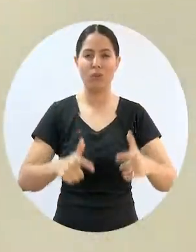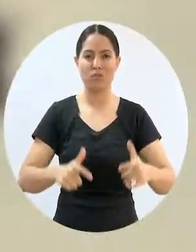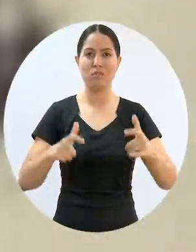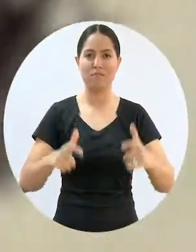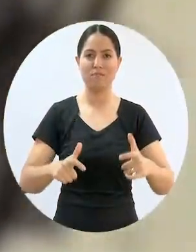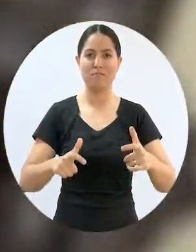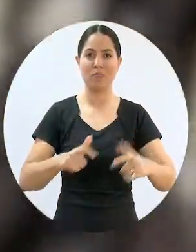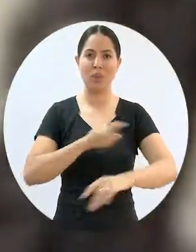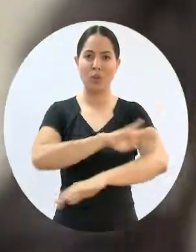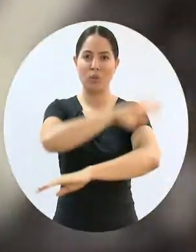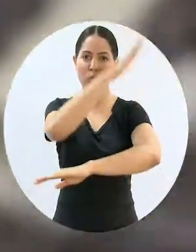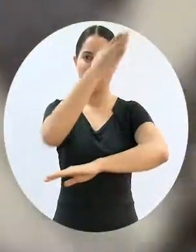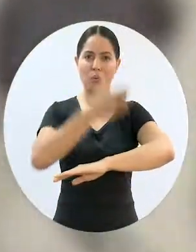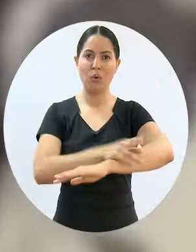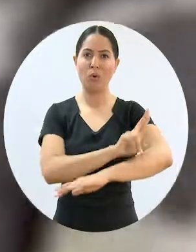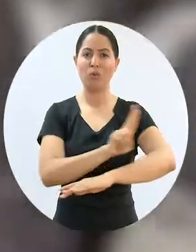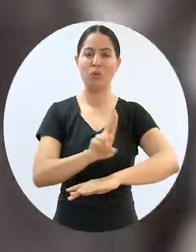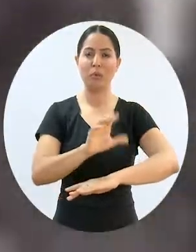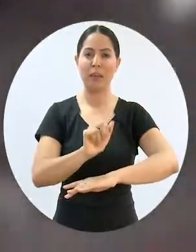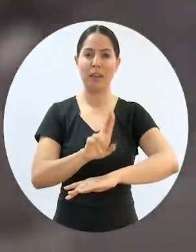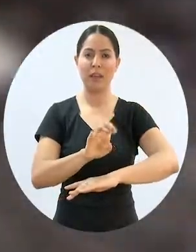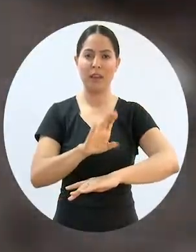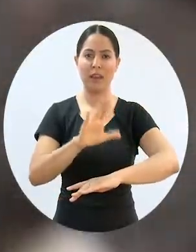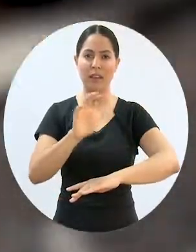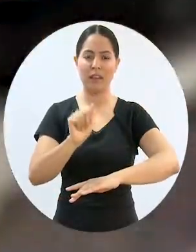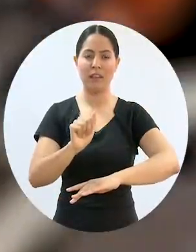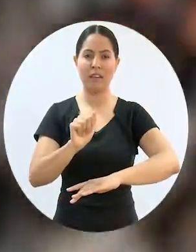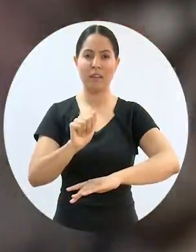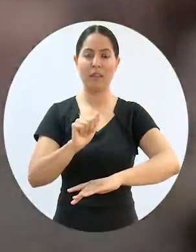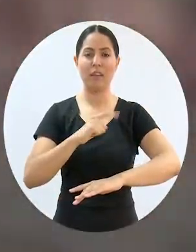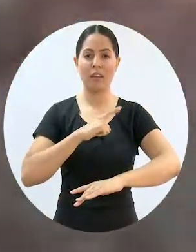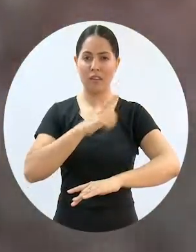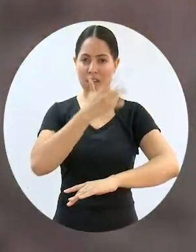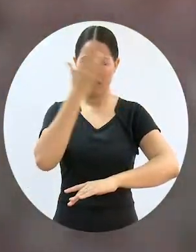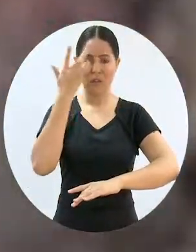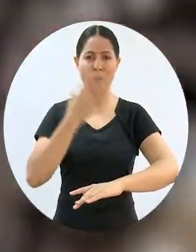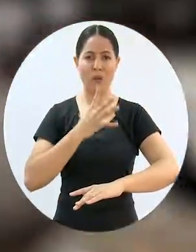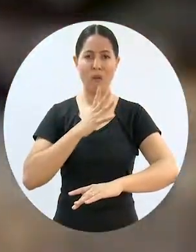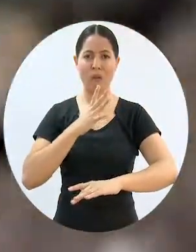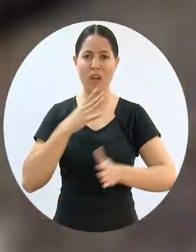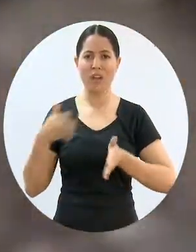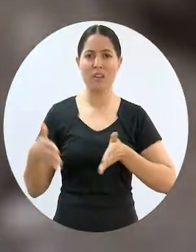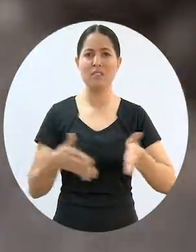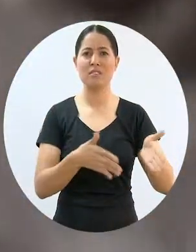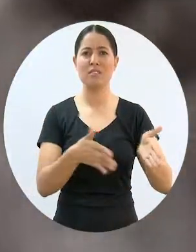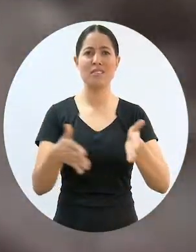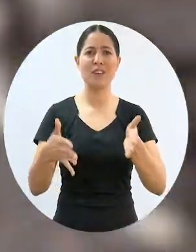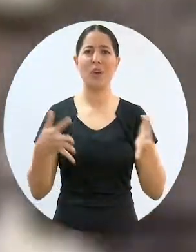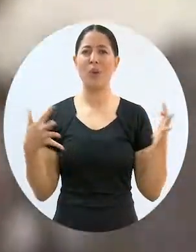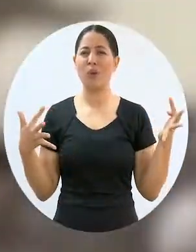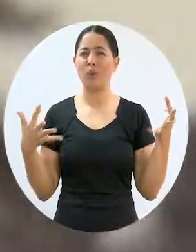Os surfistas conhecemos esse caminho, o caminho do Ciscobite Canal, está todo assim, ó.